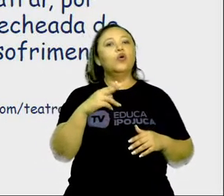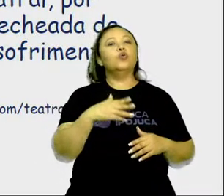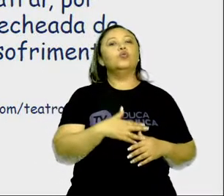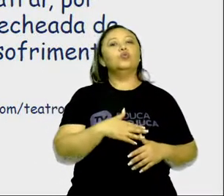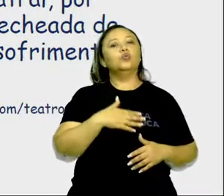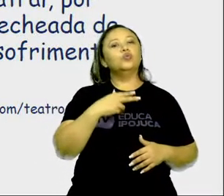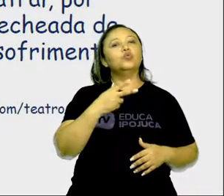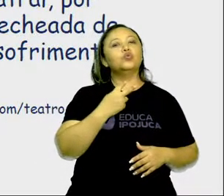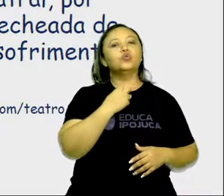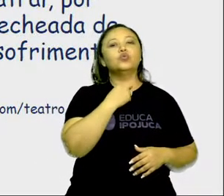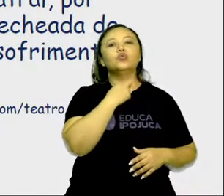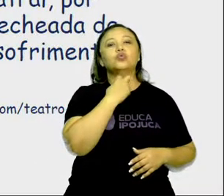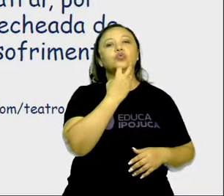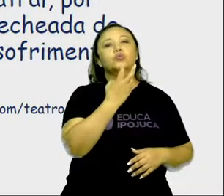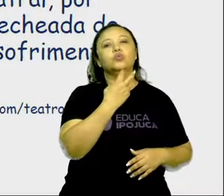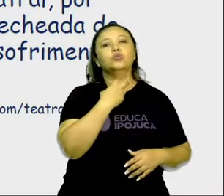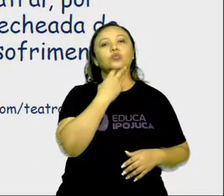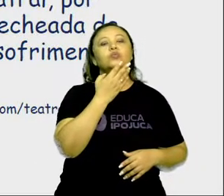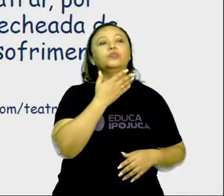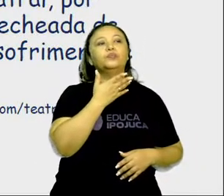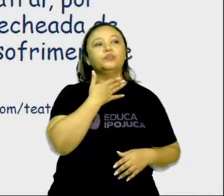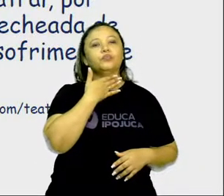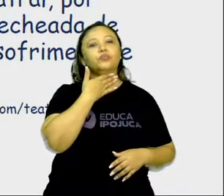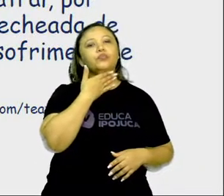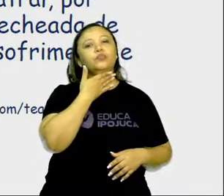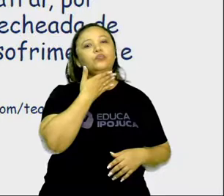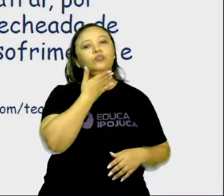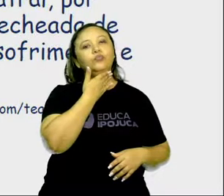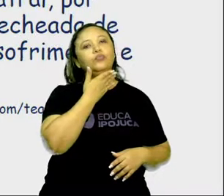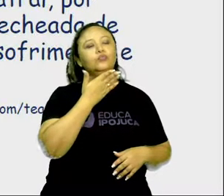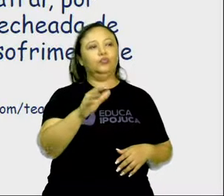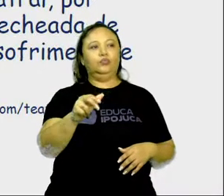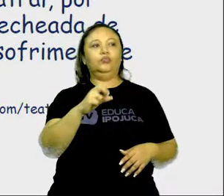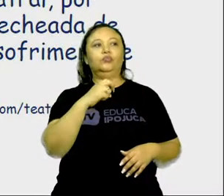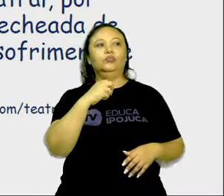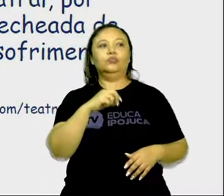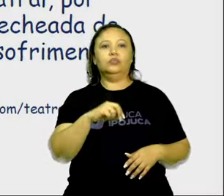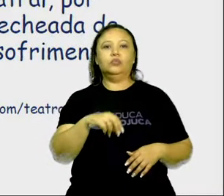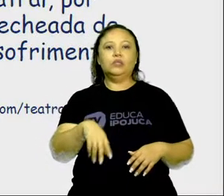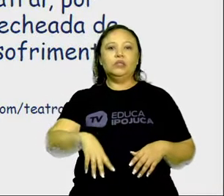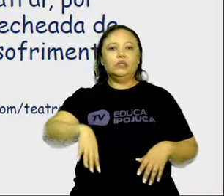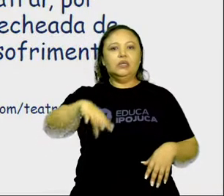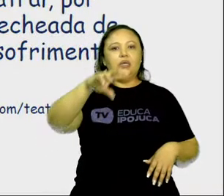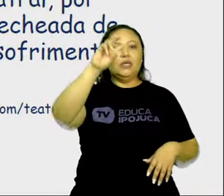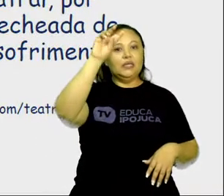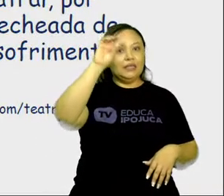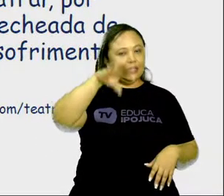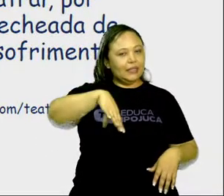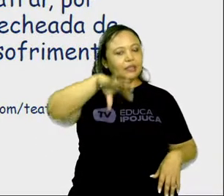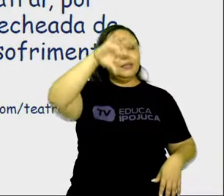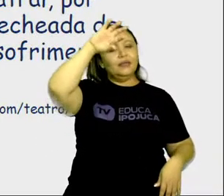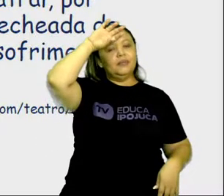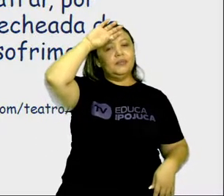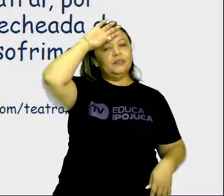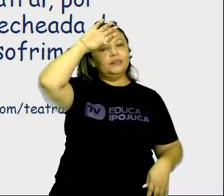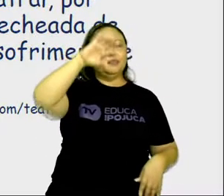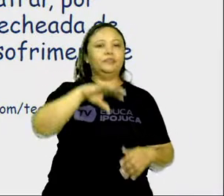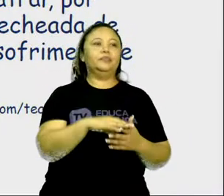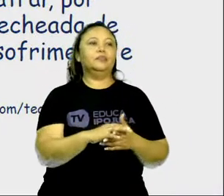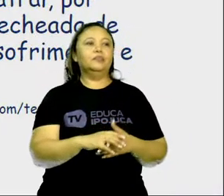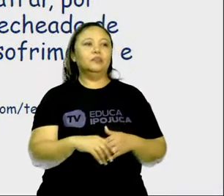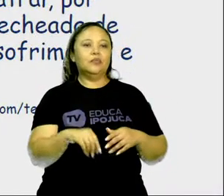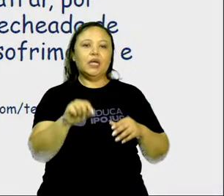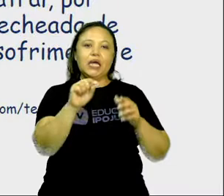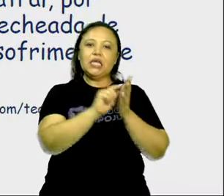som, e drame, latim antigo, né, que significa drama. O melodrama é